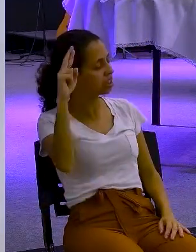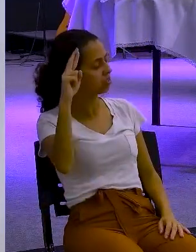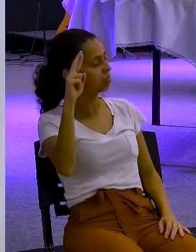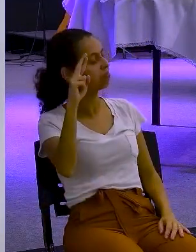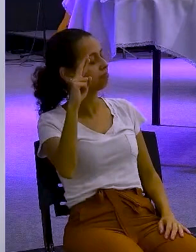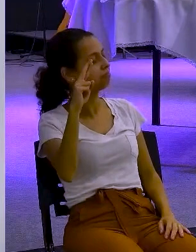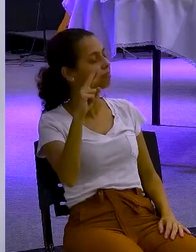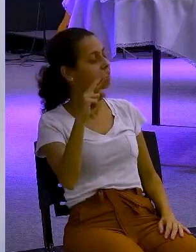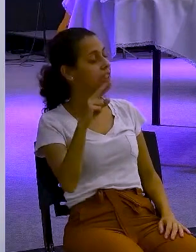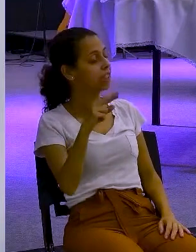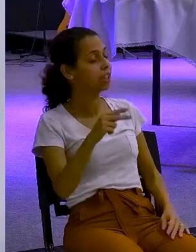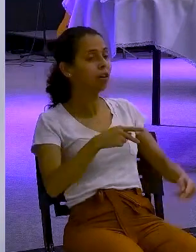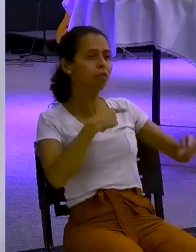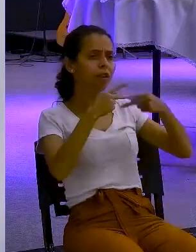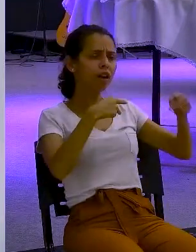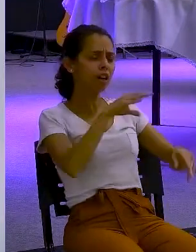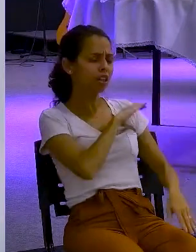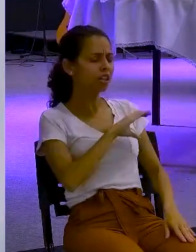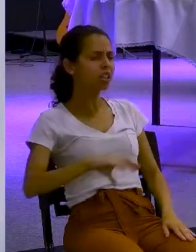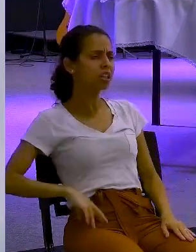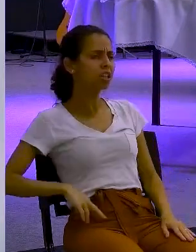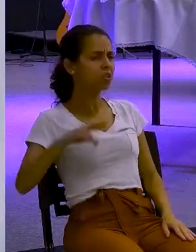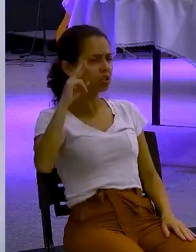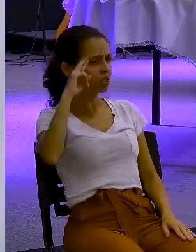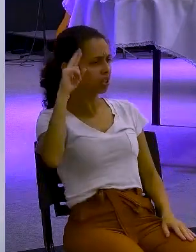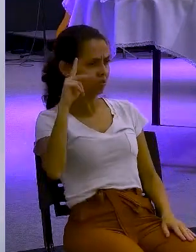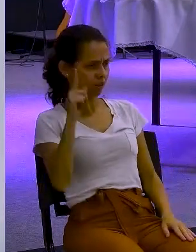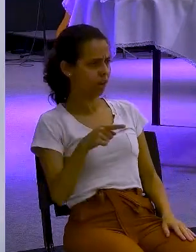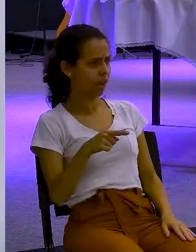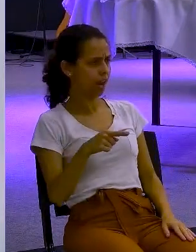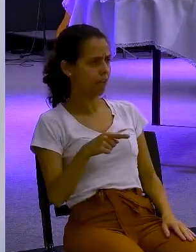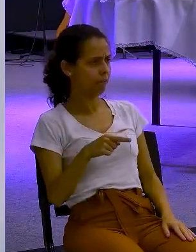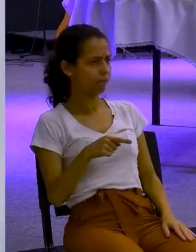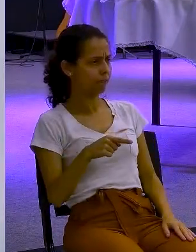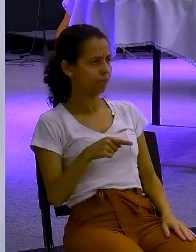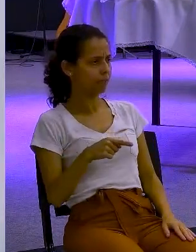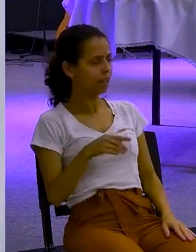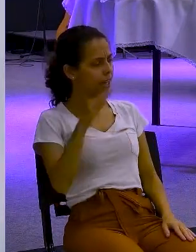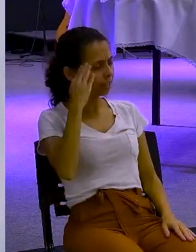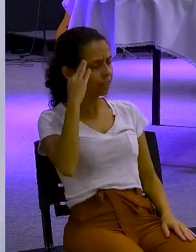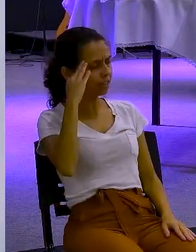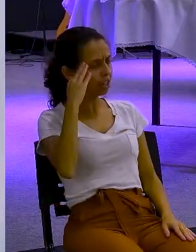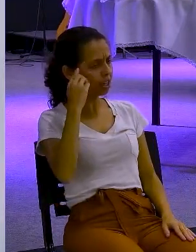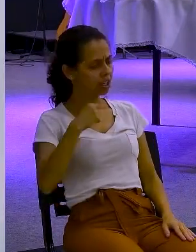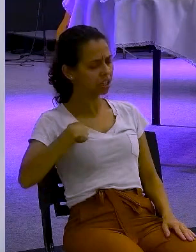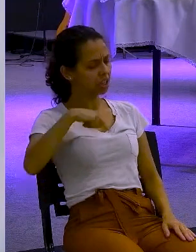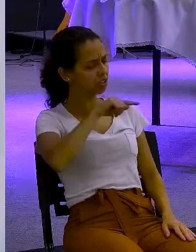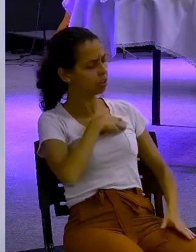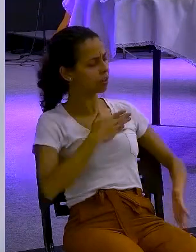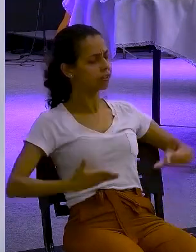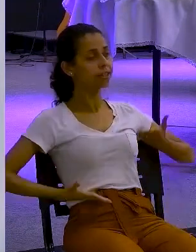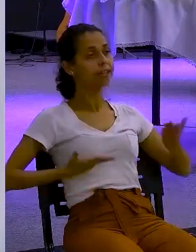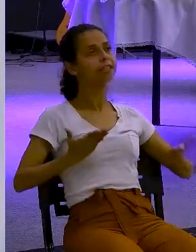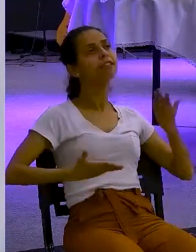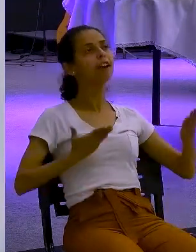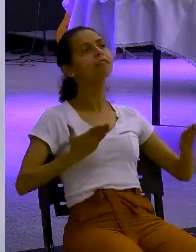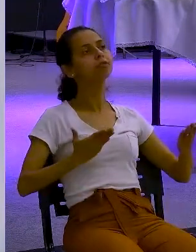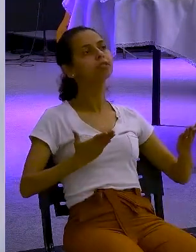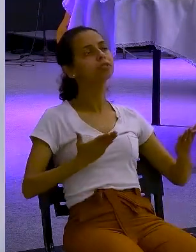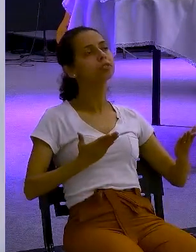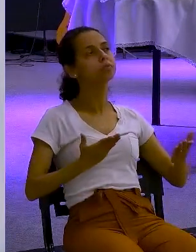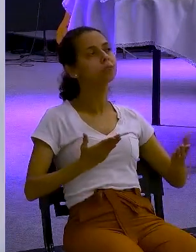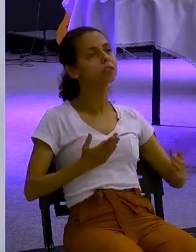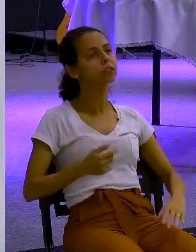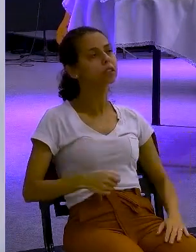Dizer que Cristo é o Senhor é reconhecer que nós somos os seus servos. É reconhecer que, por